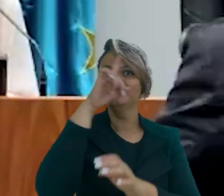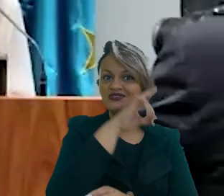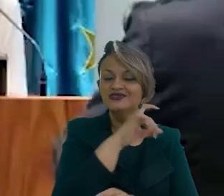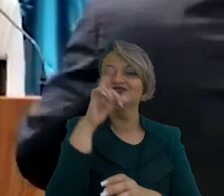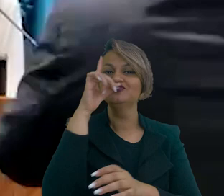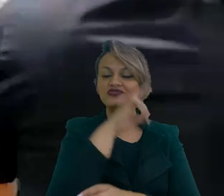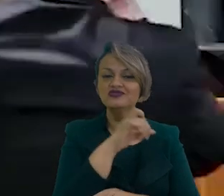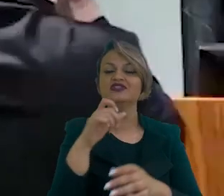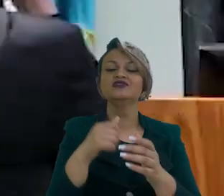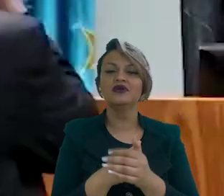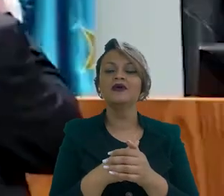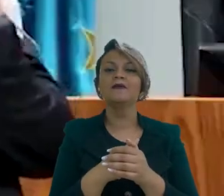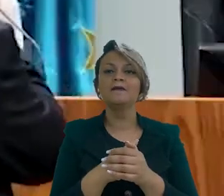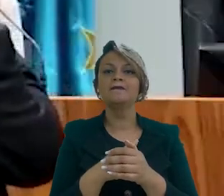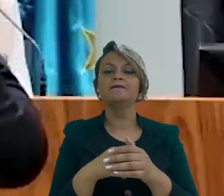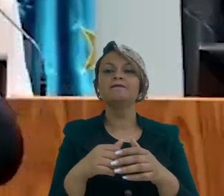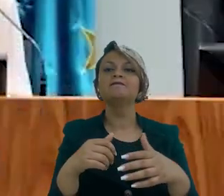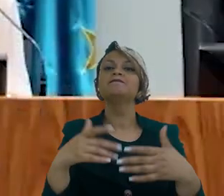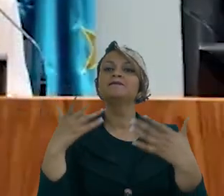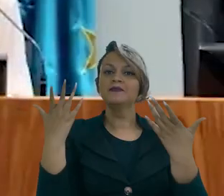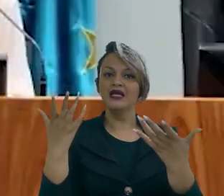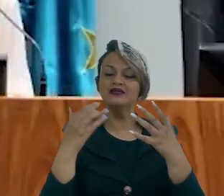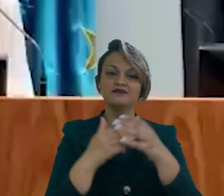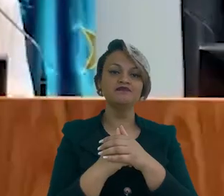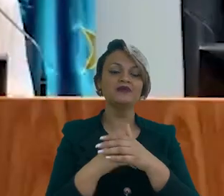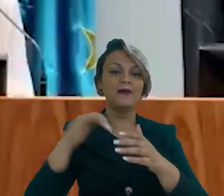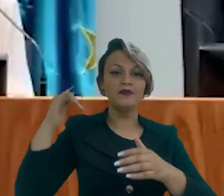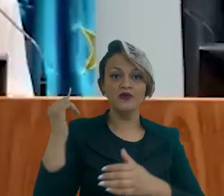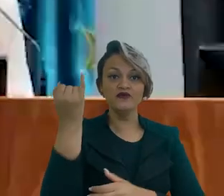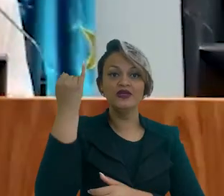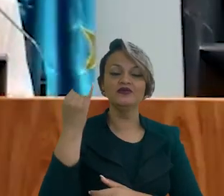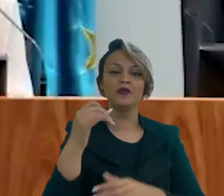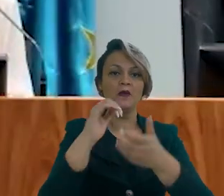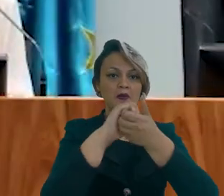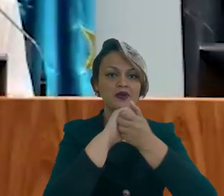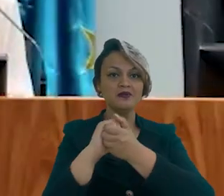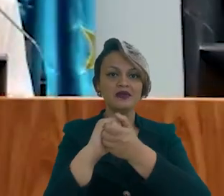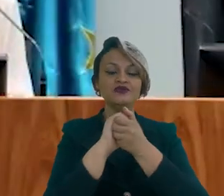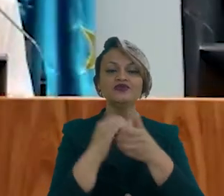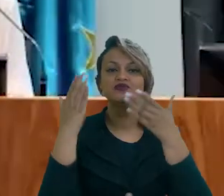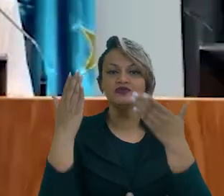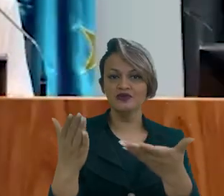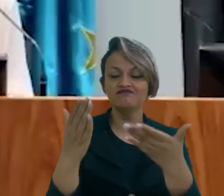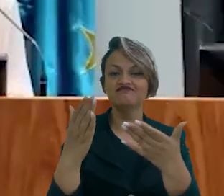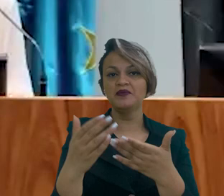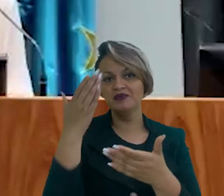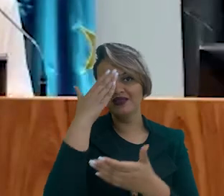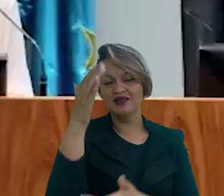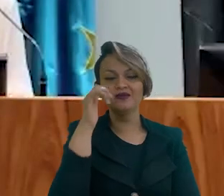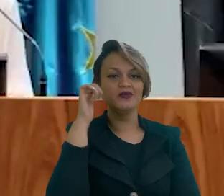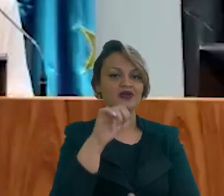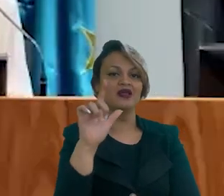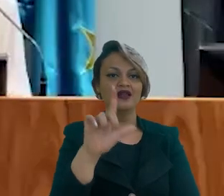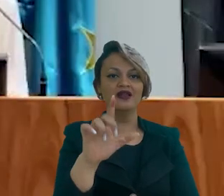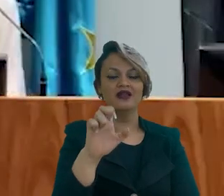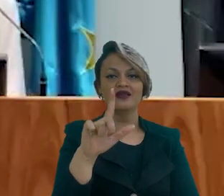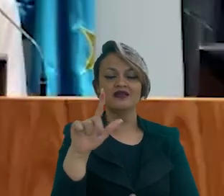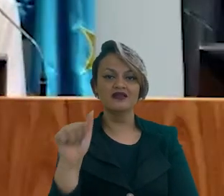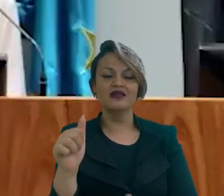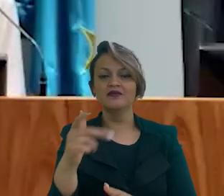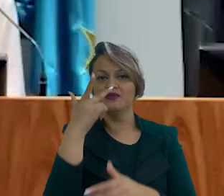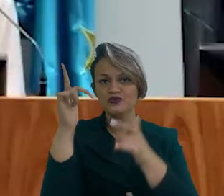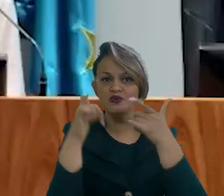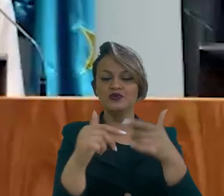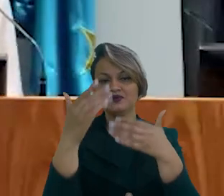por assim dizer que sangrou em tantas searas aproveita então cumprimentando o Senhor e a professora e a Doutora